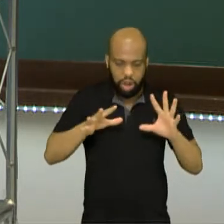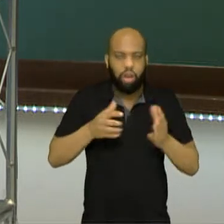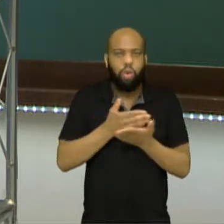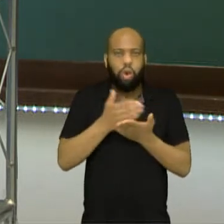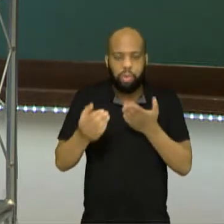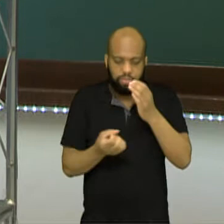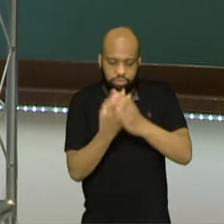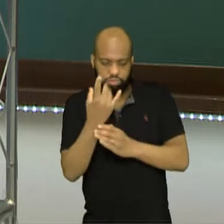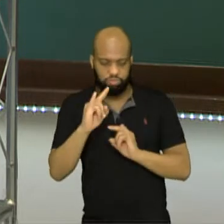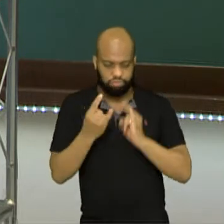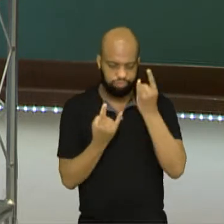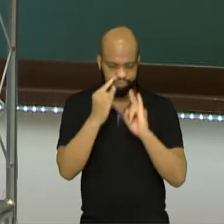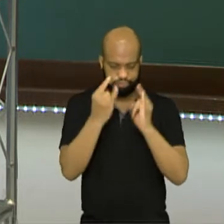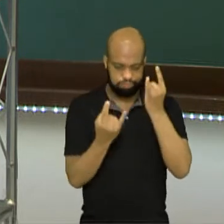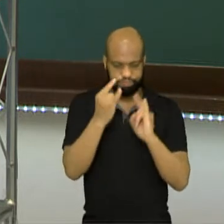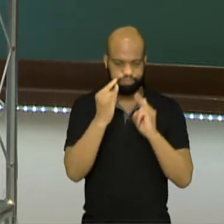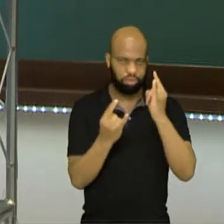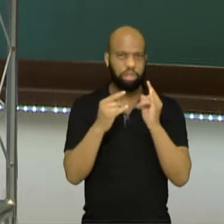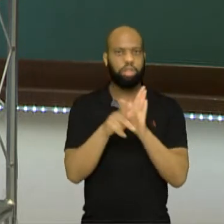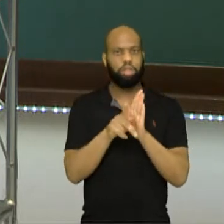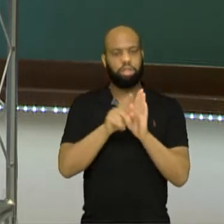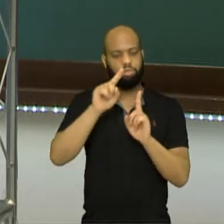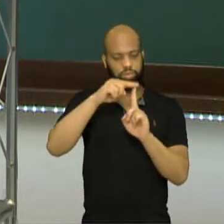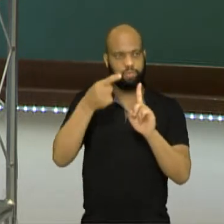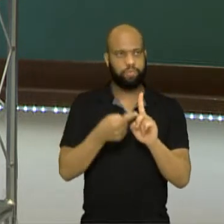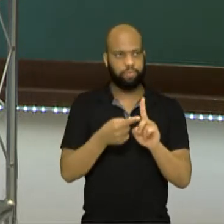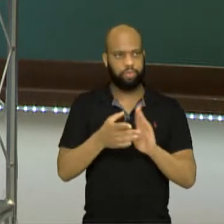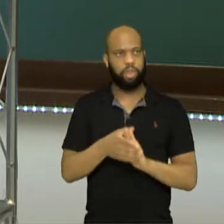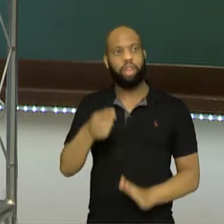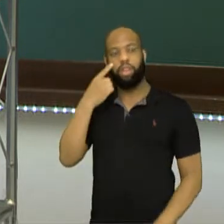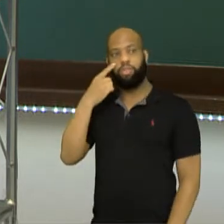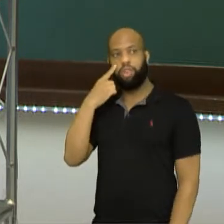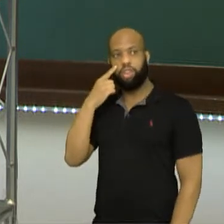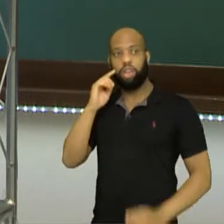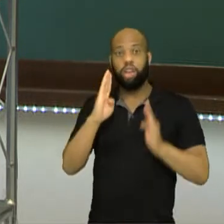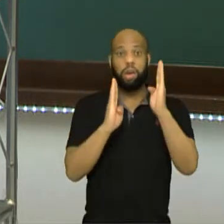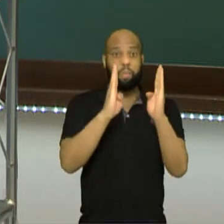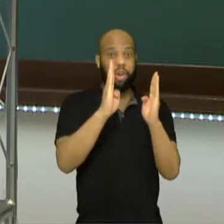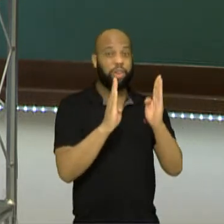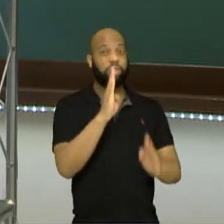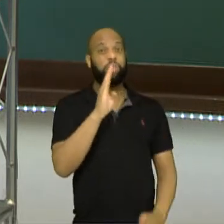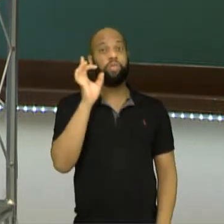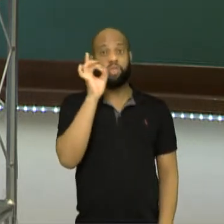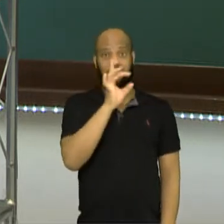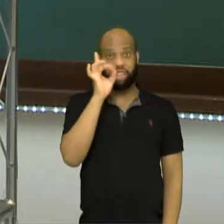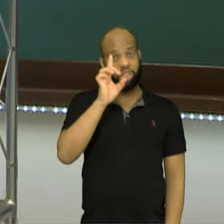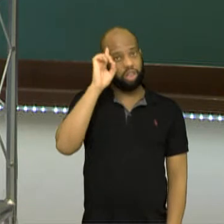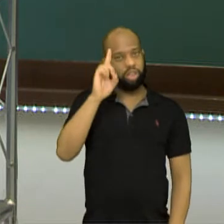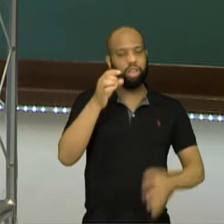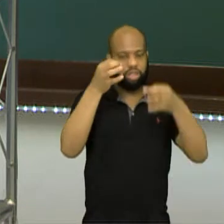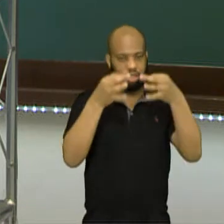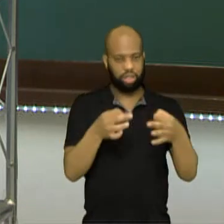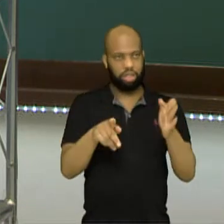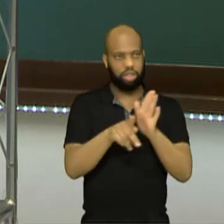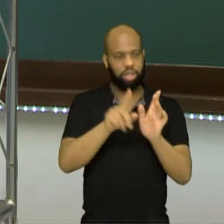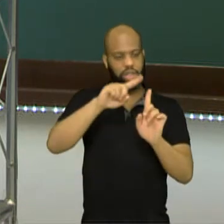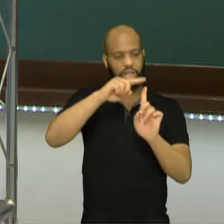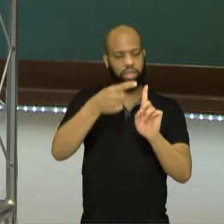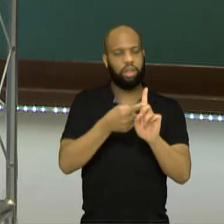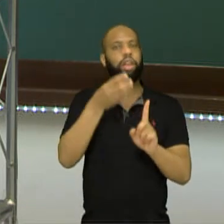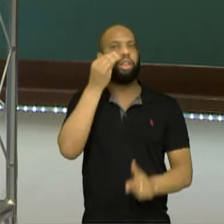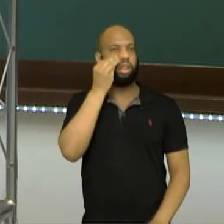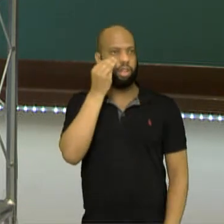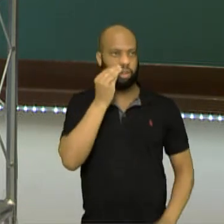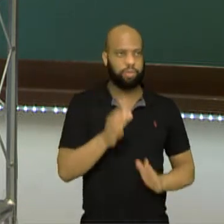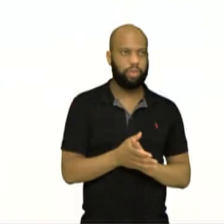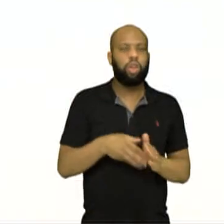Então, nesse período aqui, mostrando aqui embaixo, é que a Maria estará ovulando, seria o dia adequado para ela engravidar. Como é